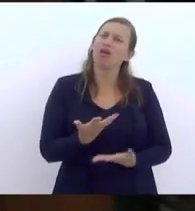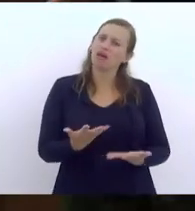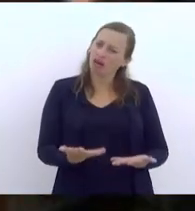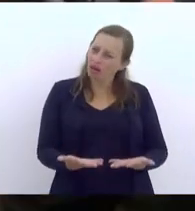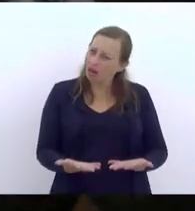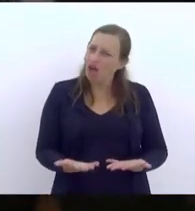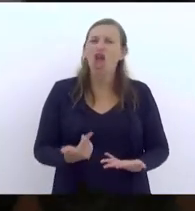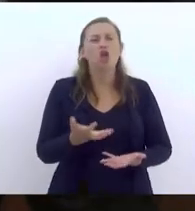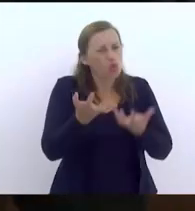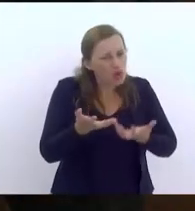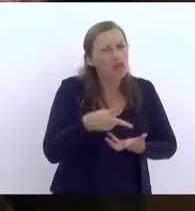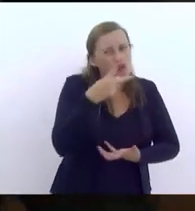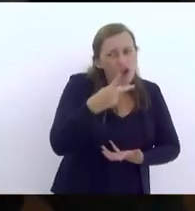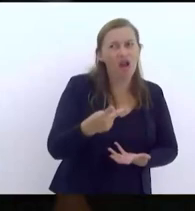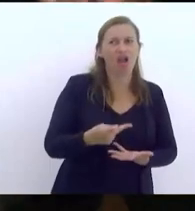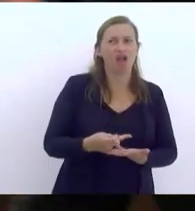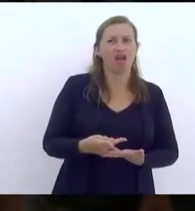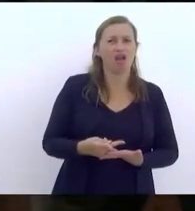É isso que eu quero dizer.